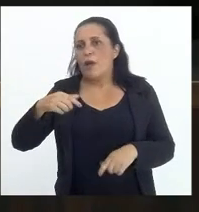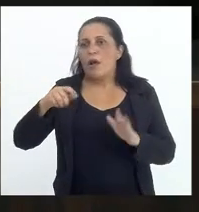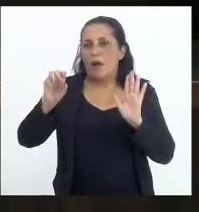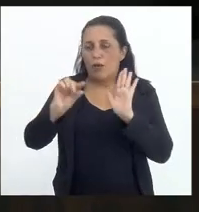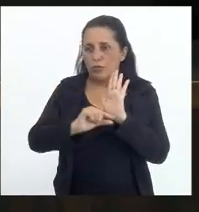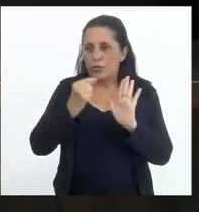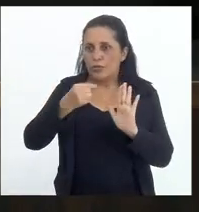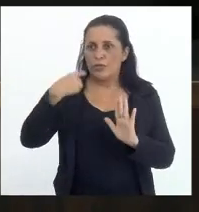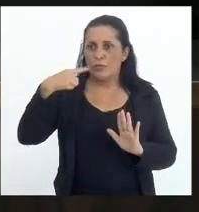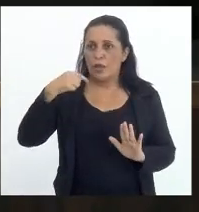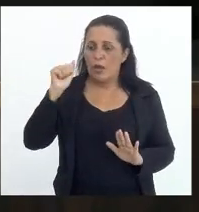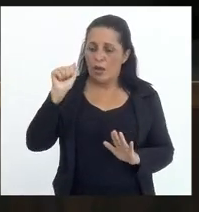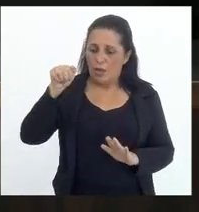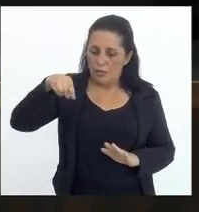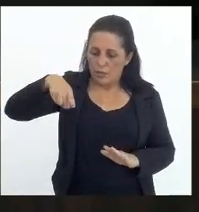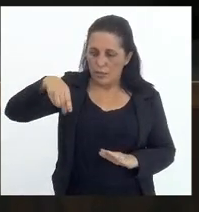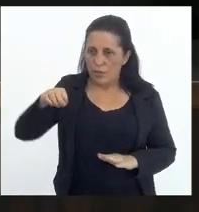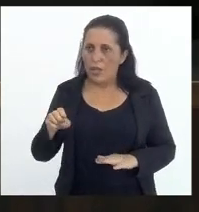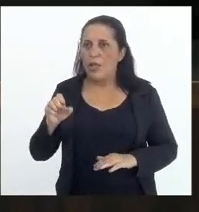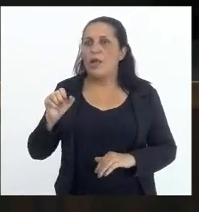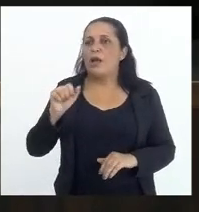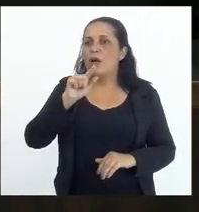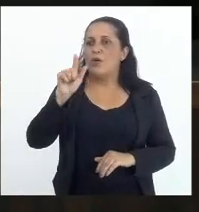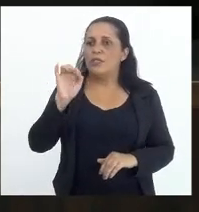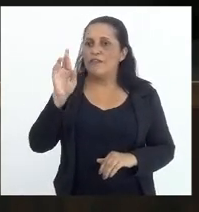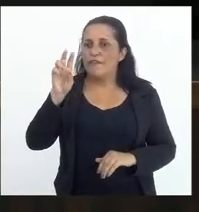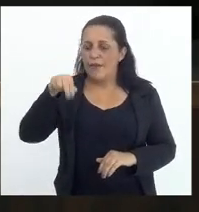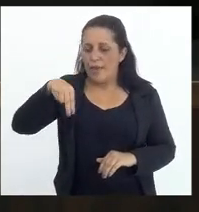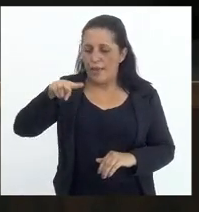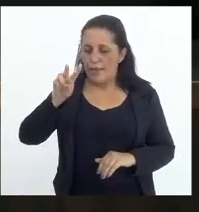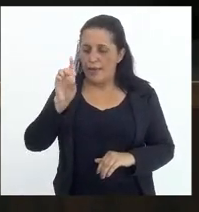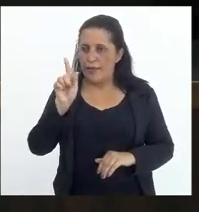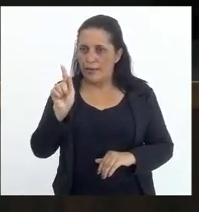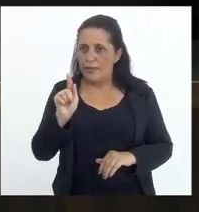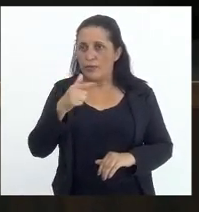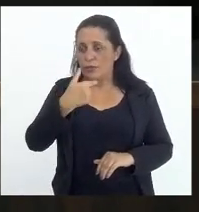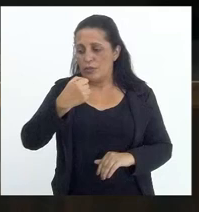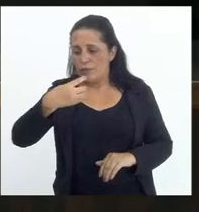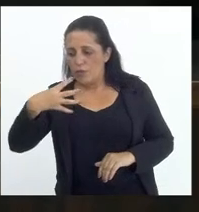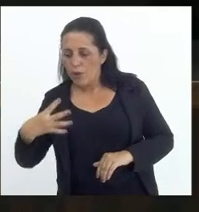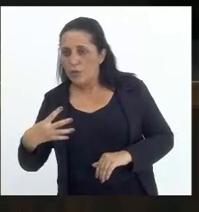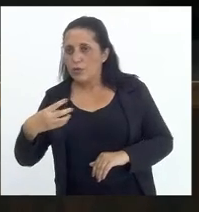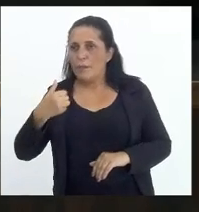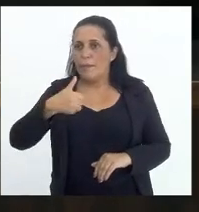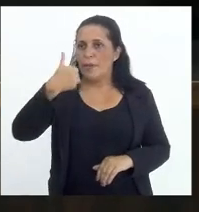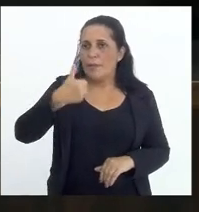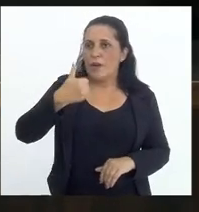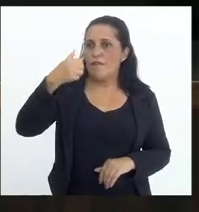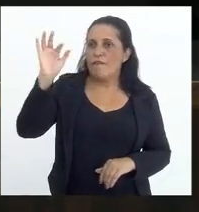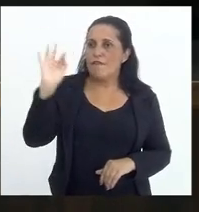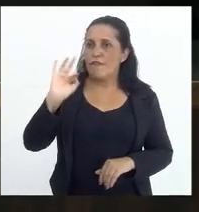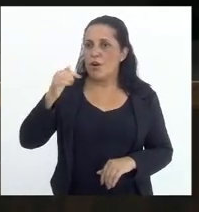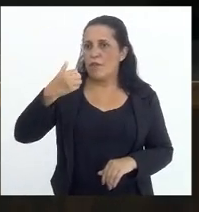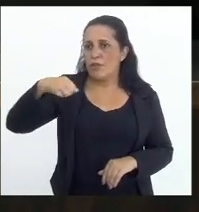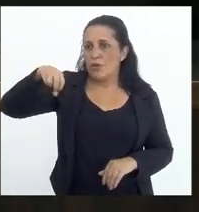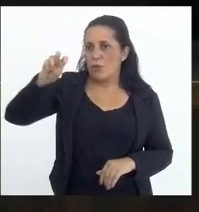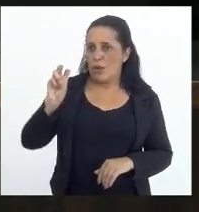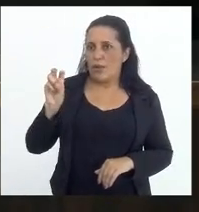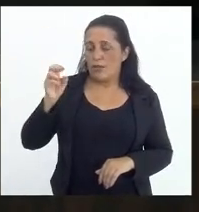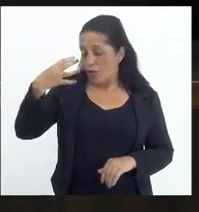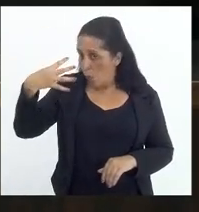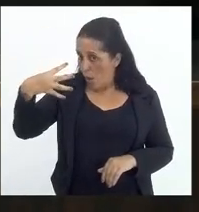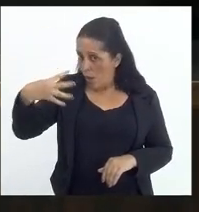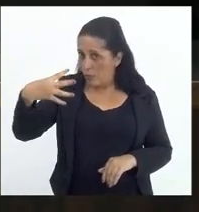Siciliano e Rosenberg Reis, que altera a lei estadual 2.224, de 1º de fevereiro de 94, e dispõe sobre a obrigatoriedade de instalação de